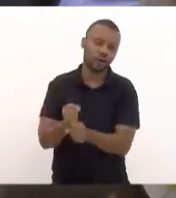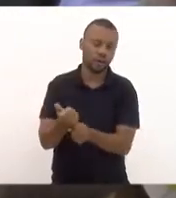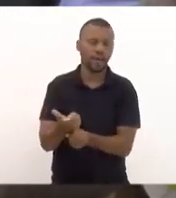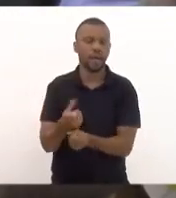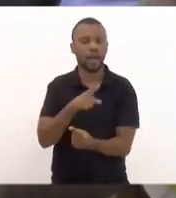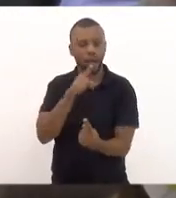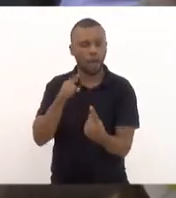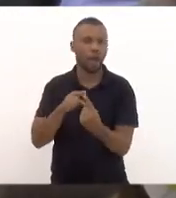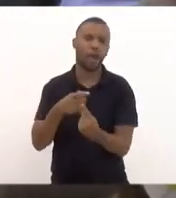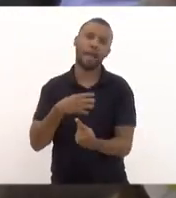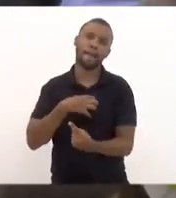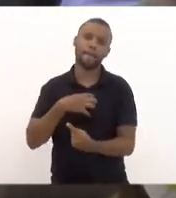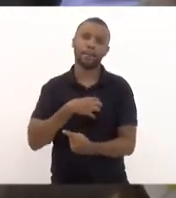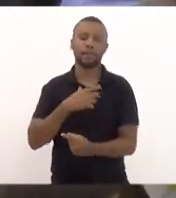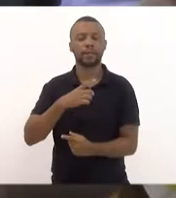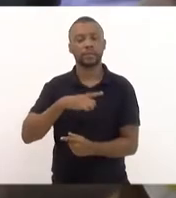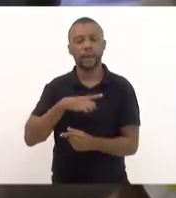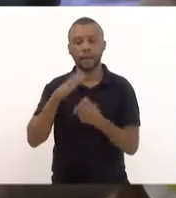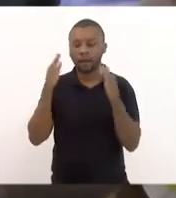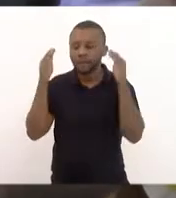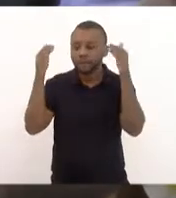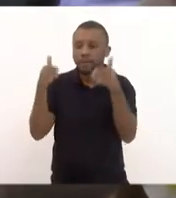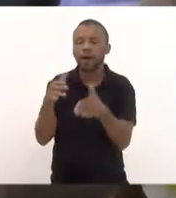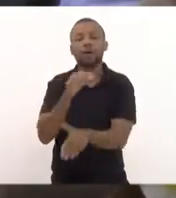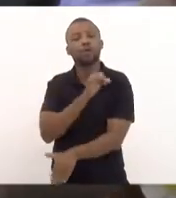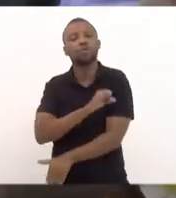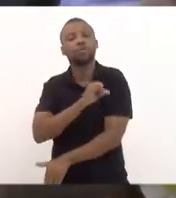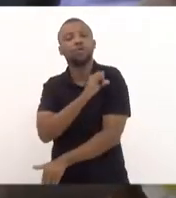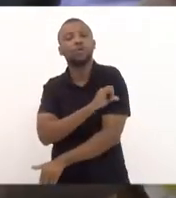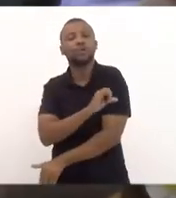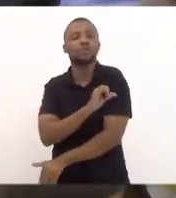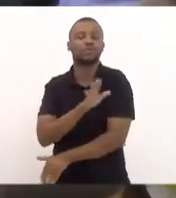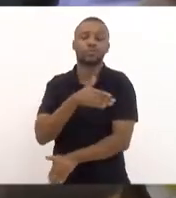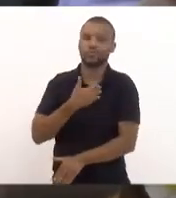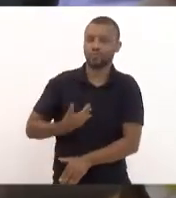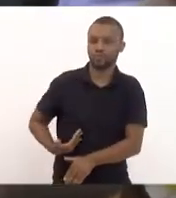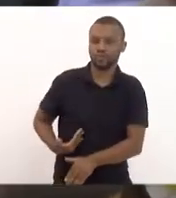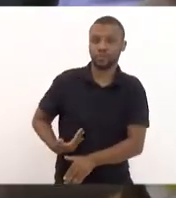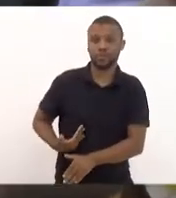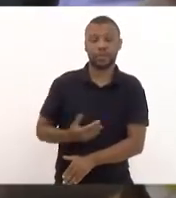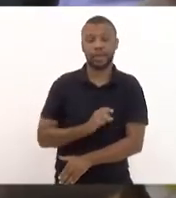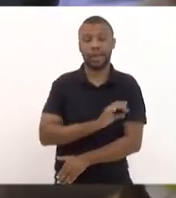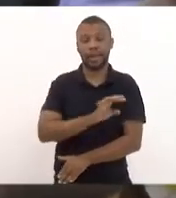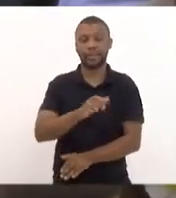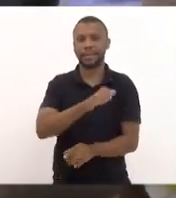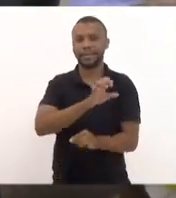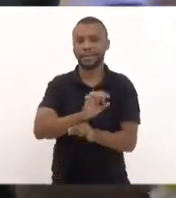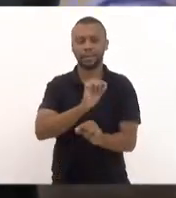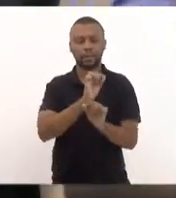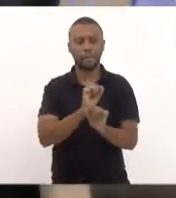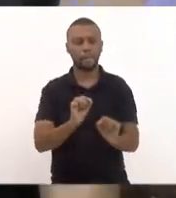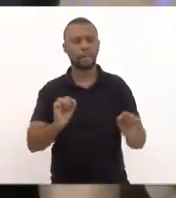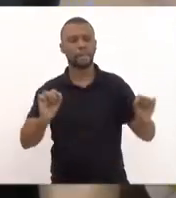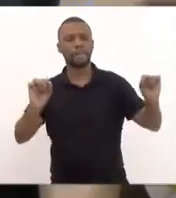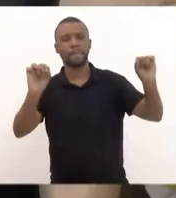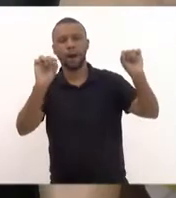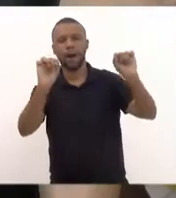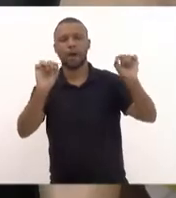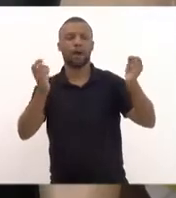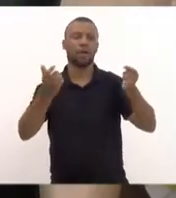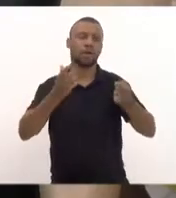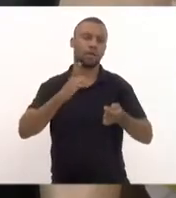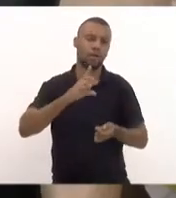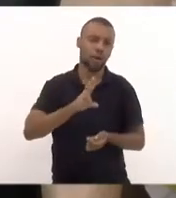estar concentrando isso no estado do Rio de Janeiro, e cada estado vai ter as suas prioridades e procurar ter escala e usar